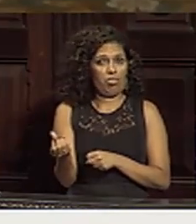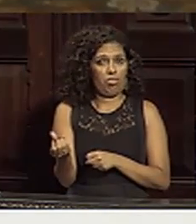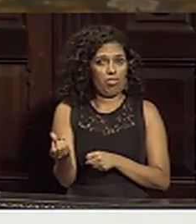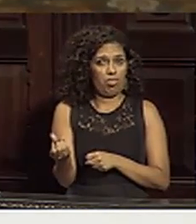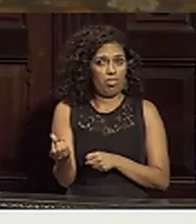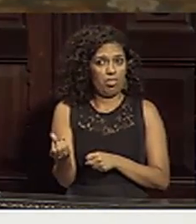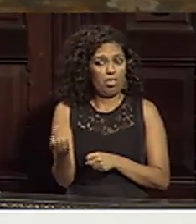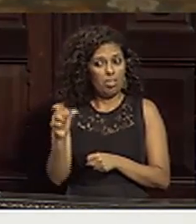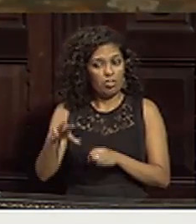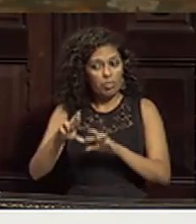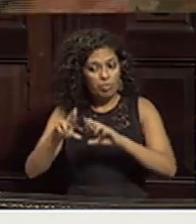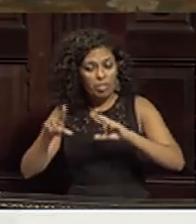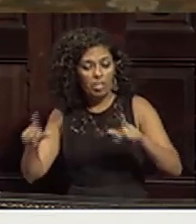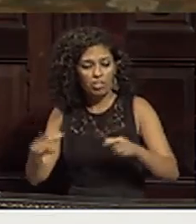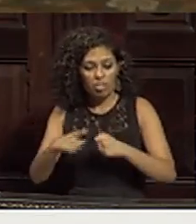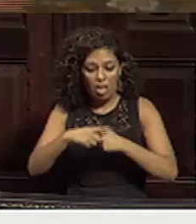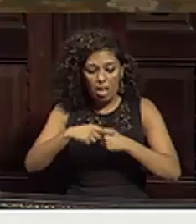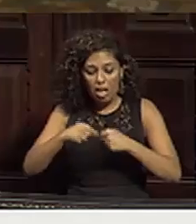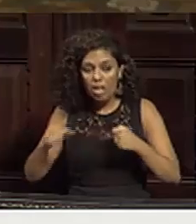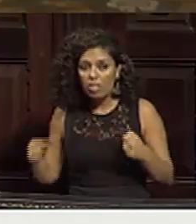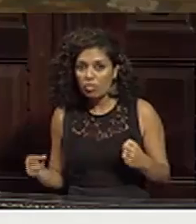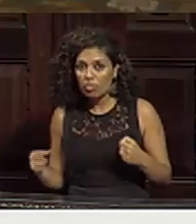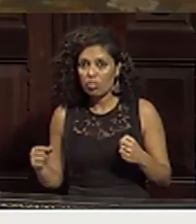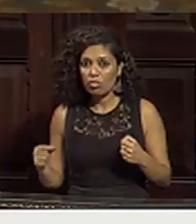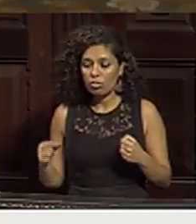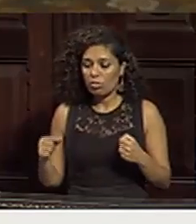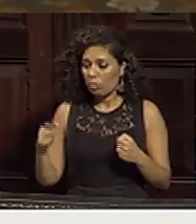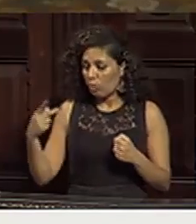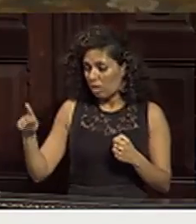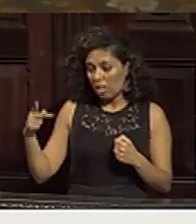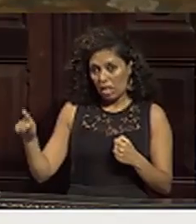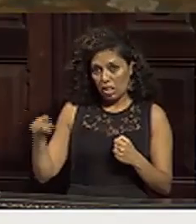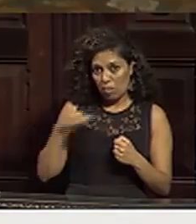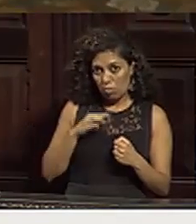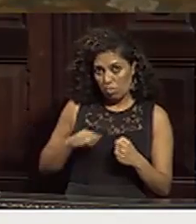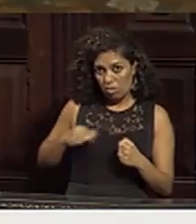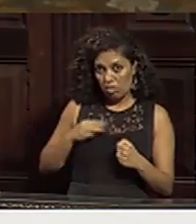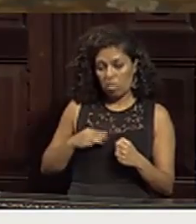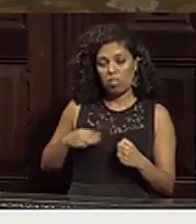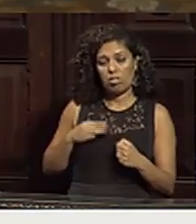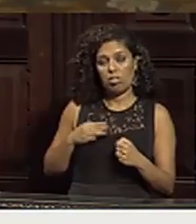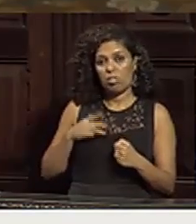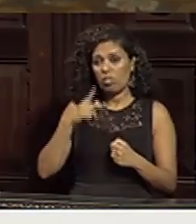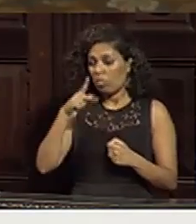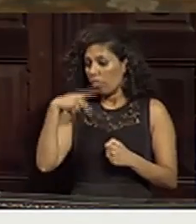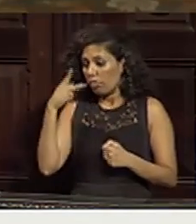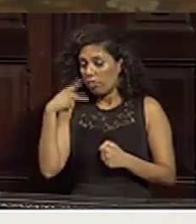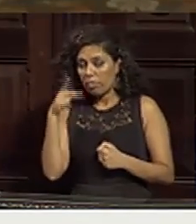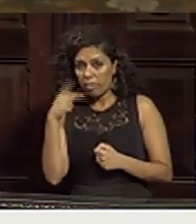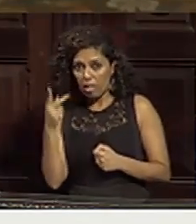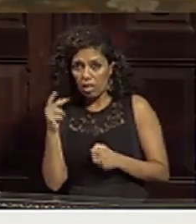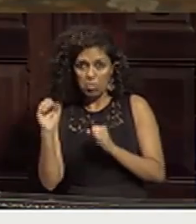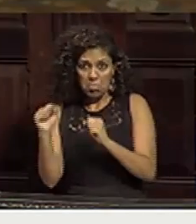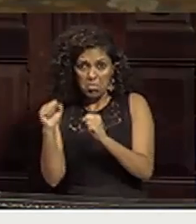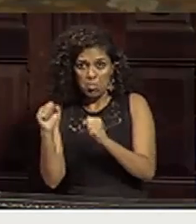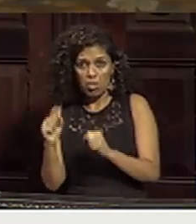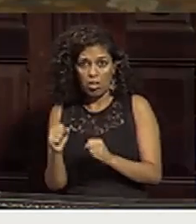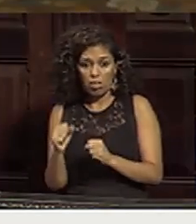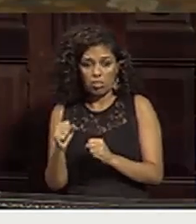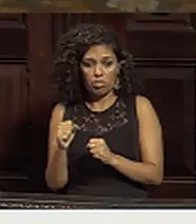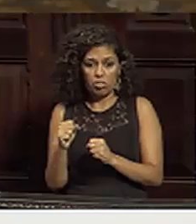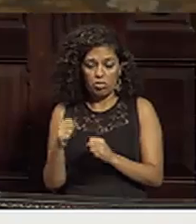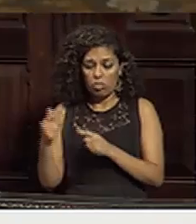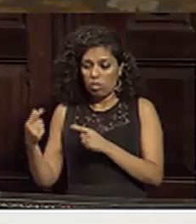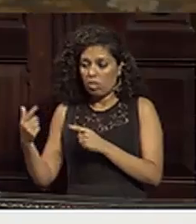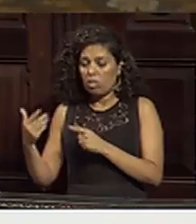Eros Graus, eram determinadas circunstâncias, com a velocidade com que os fatos acontecem, ele